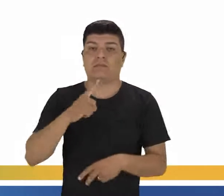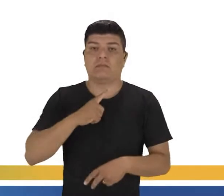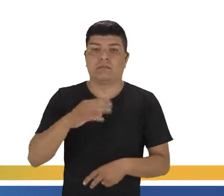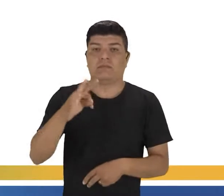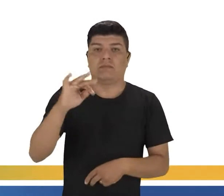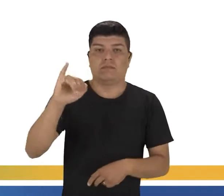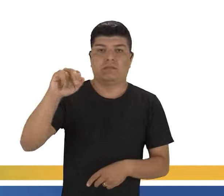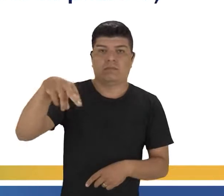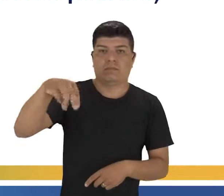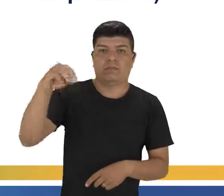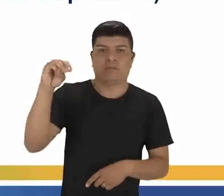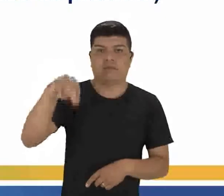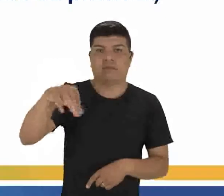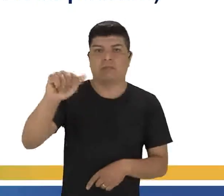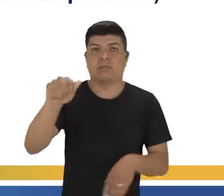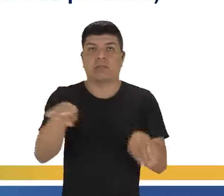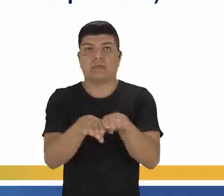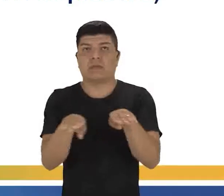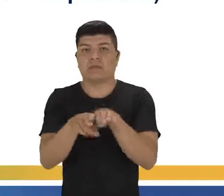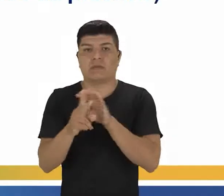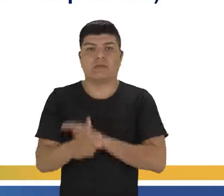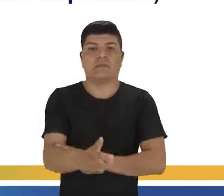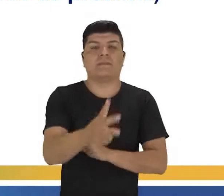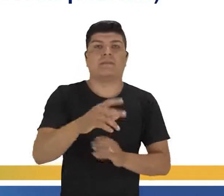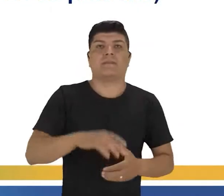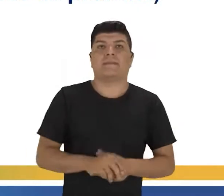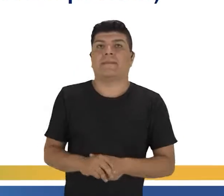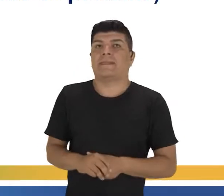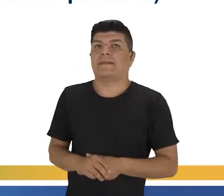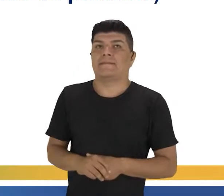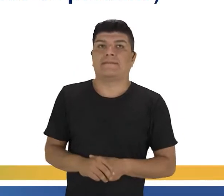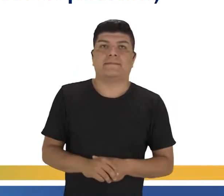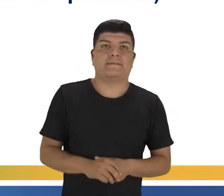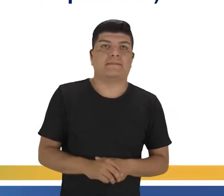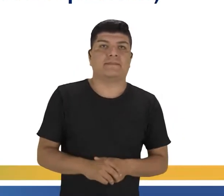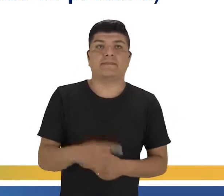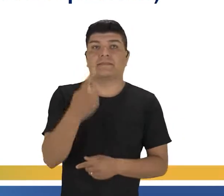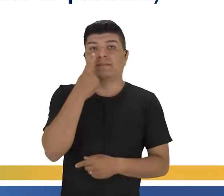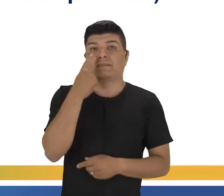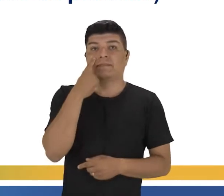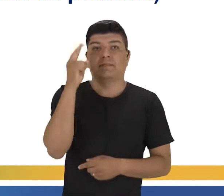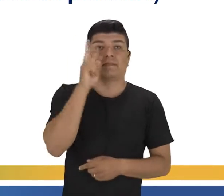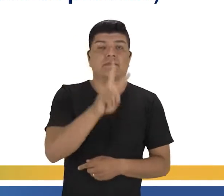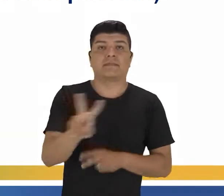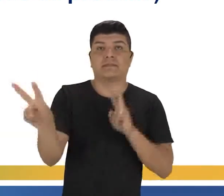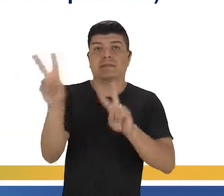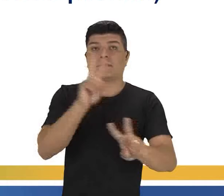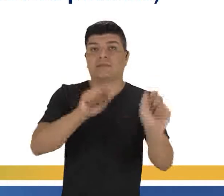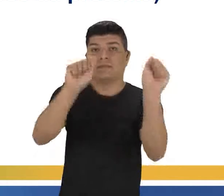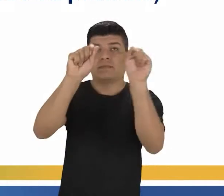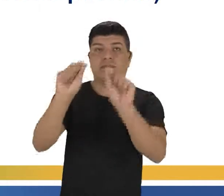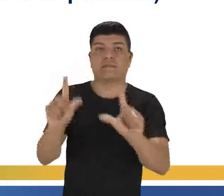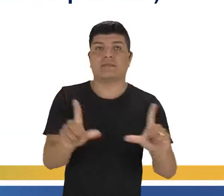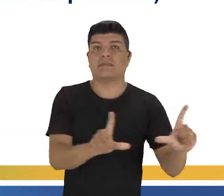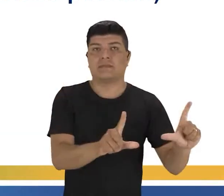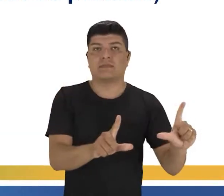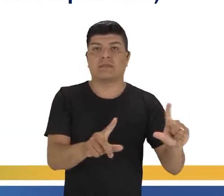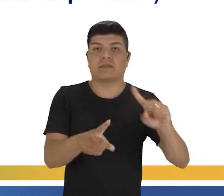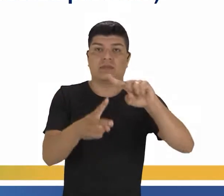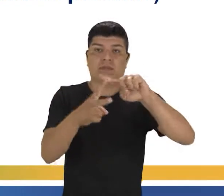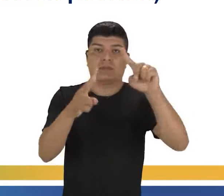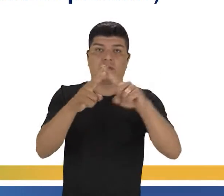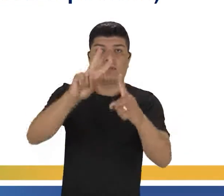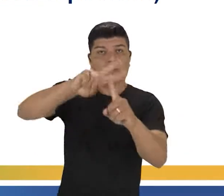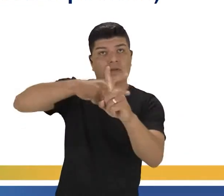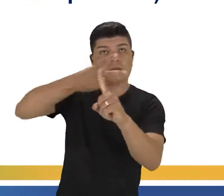timina, ok? Então, vamos dar continuidade. Vocês podem visualizar no slide, né, que na duplicação